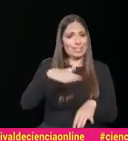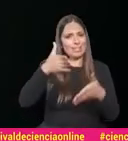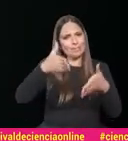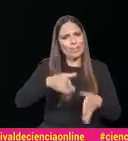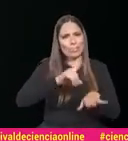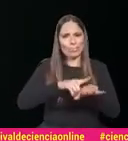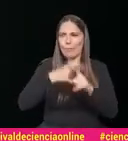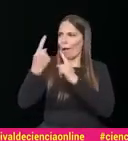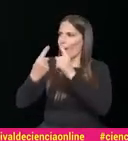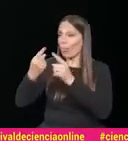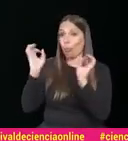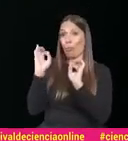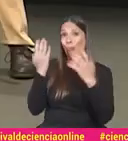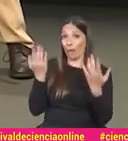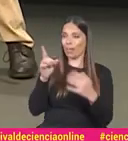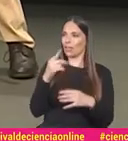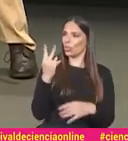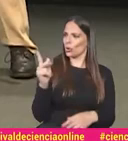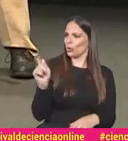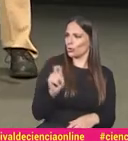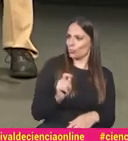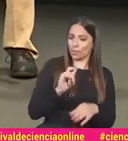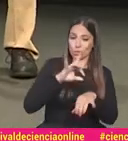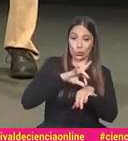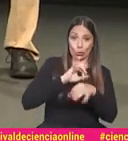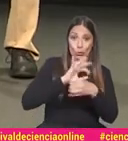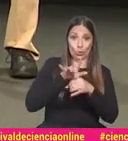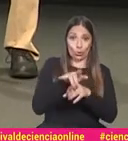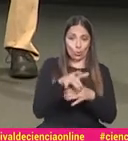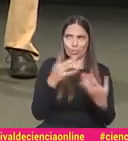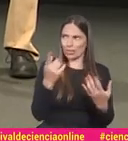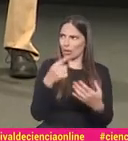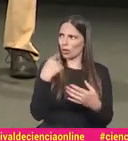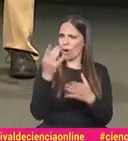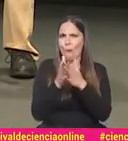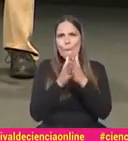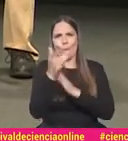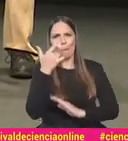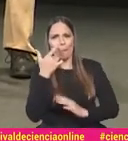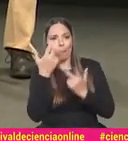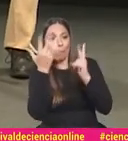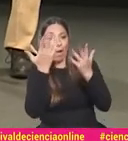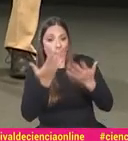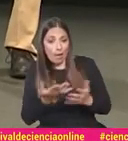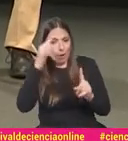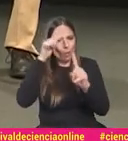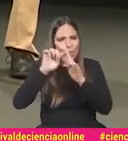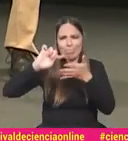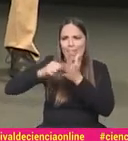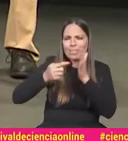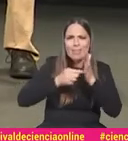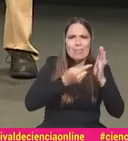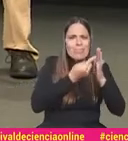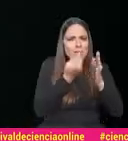hoje percebemos nestes dois meses de pandemia é que estamos a saber usar o conhecimento disponível para testar,